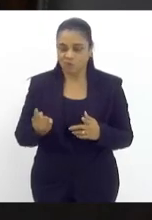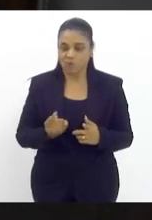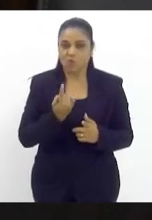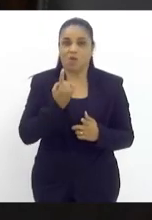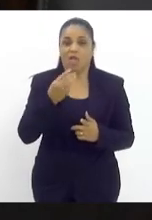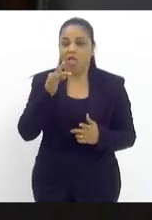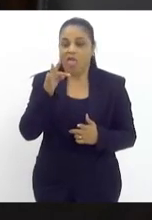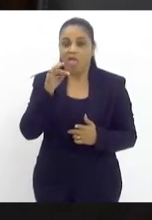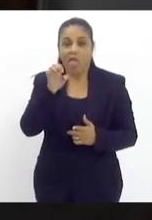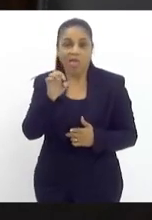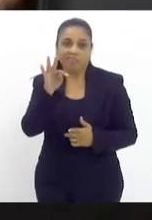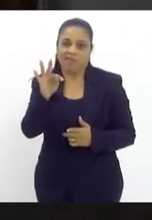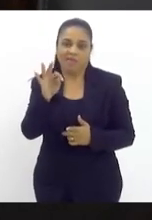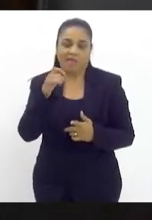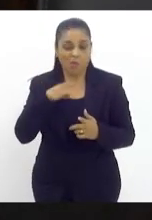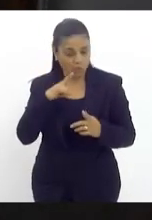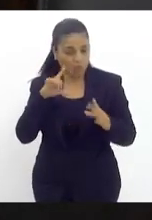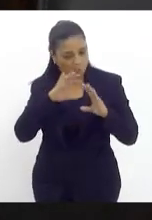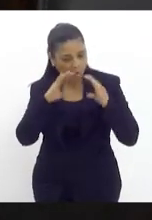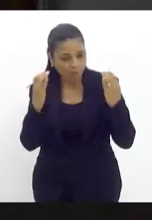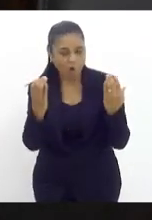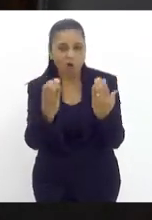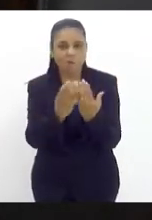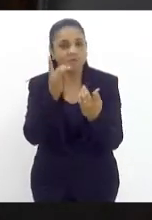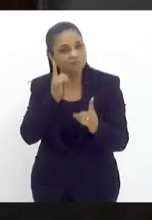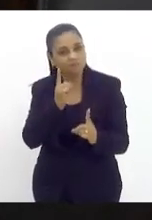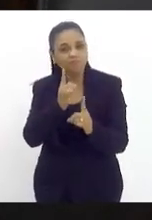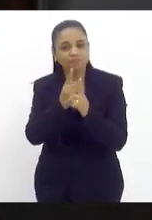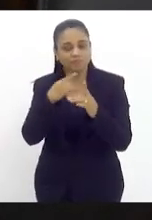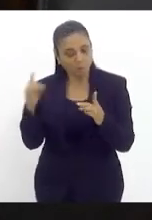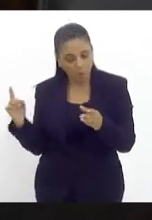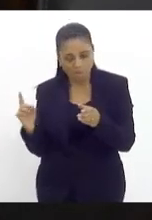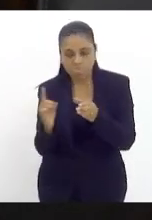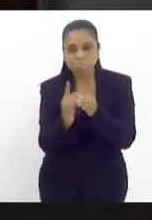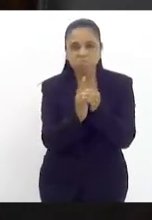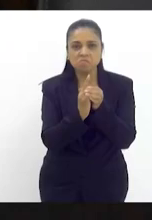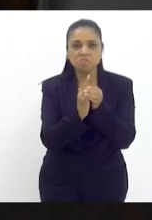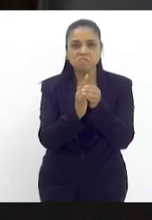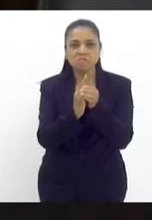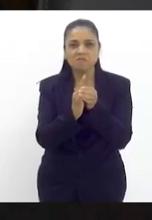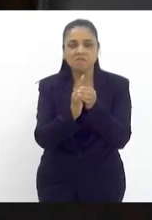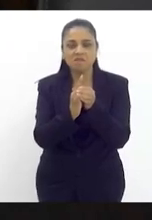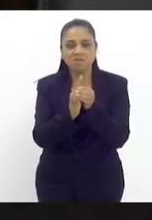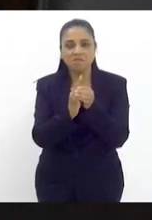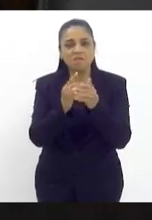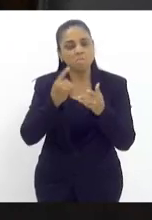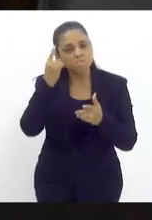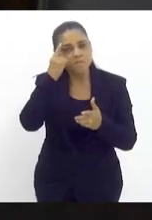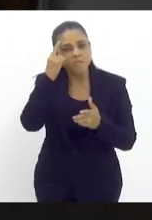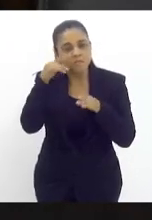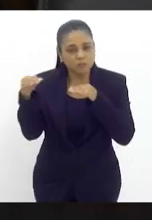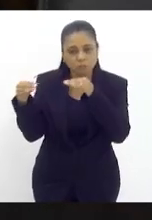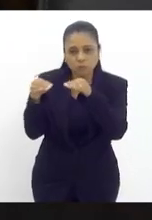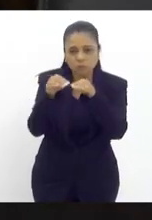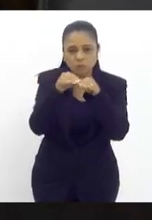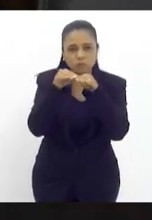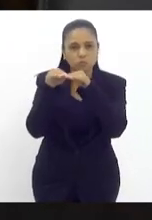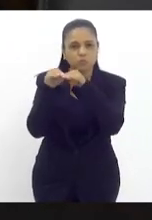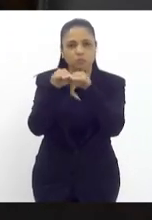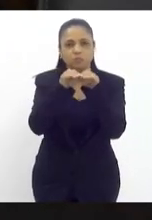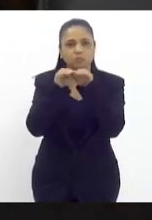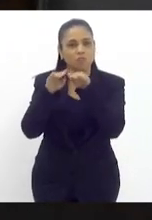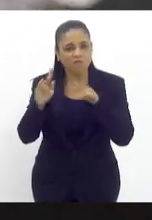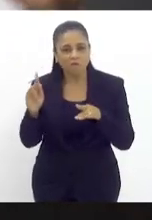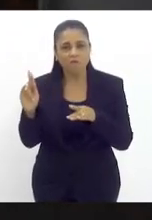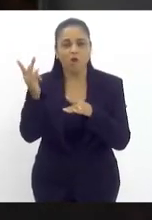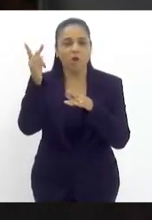descobri aqui uma comunidade onde eu faço parte e que tem um pensamento e que comunga dos mesmos